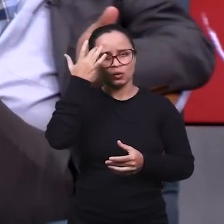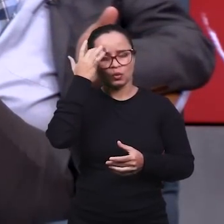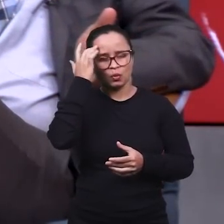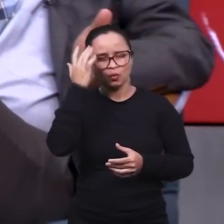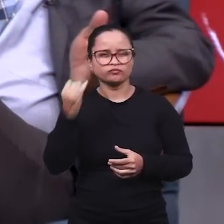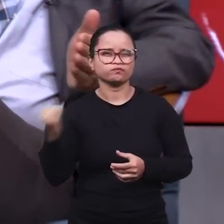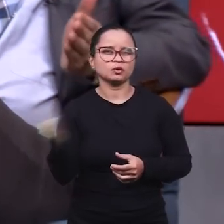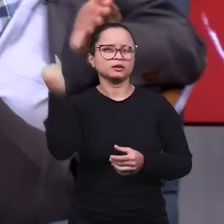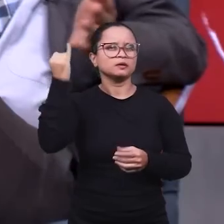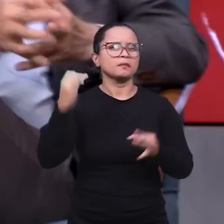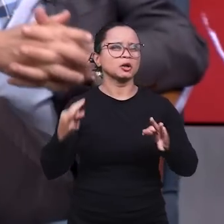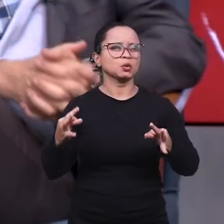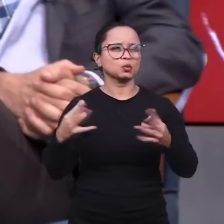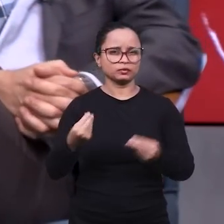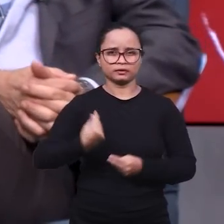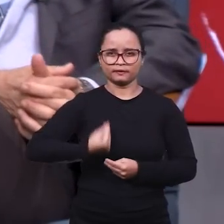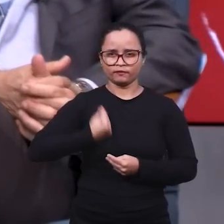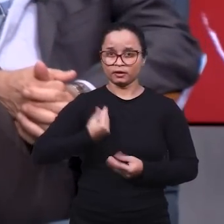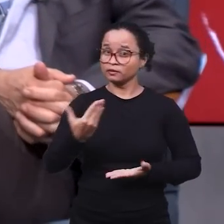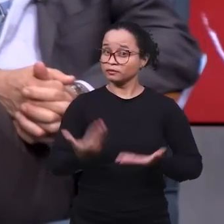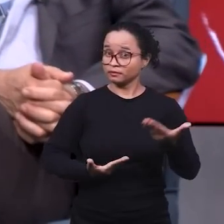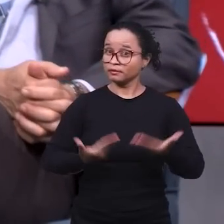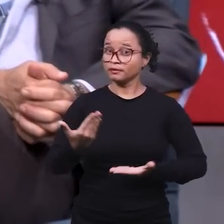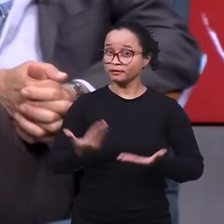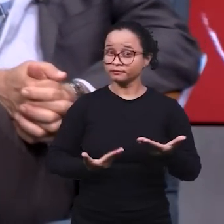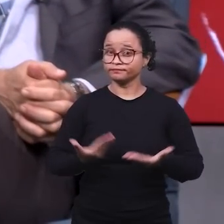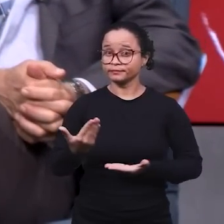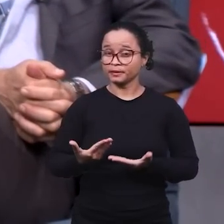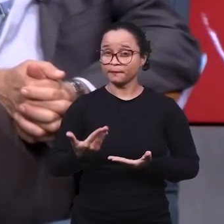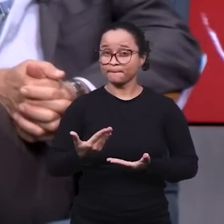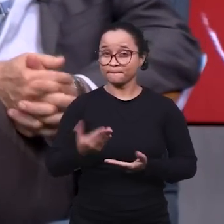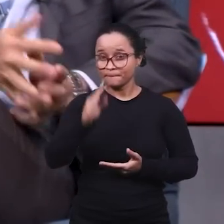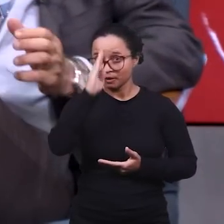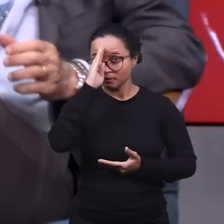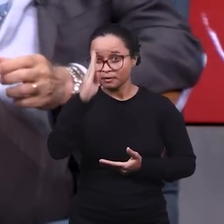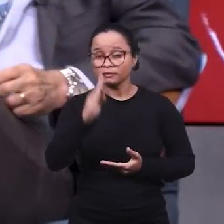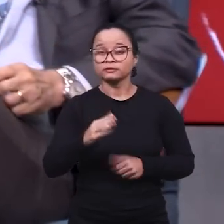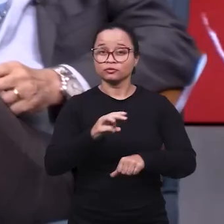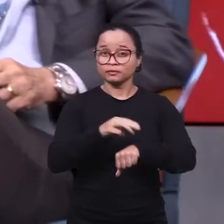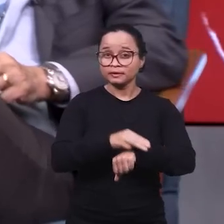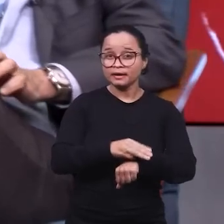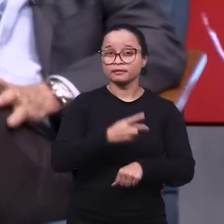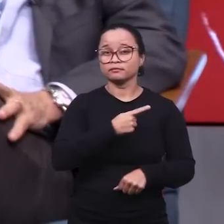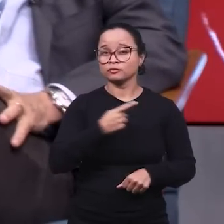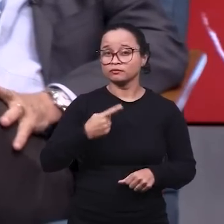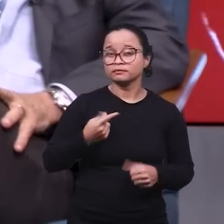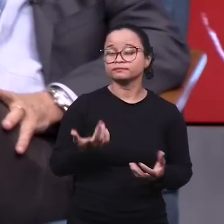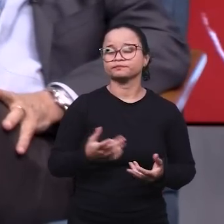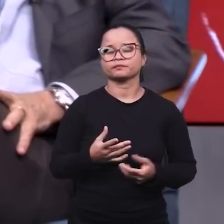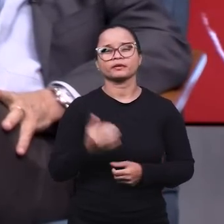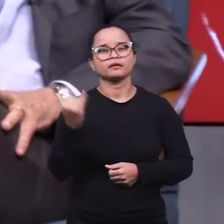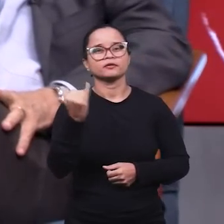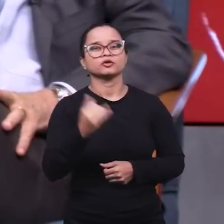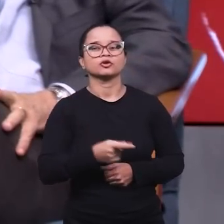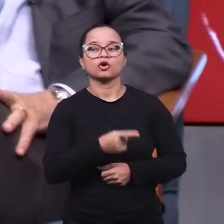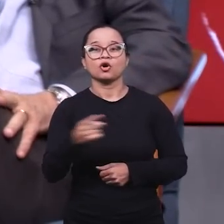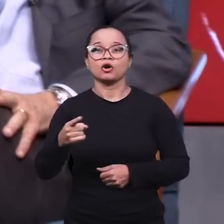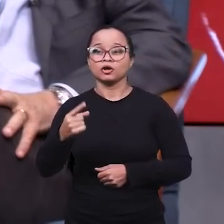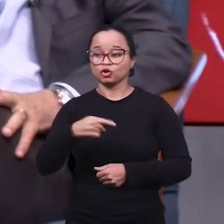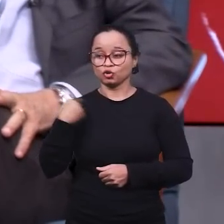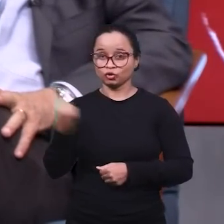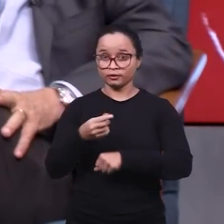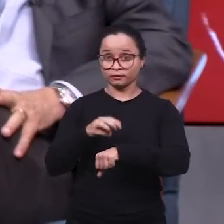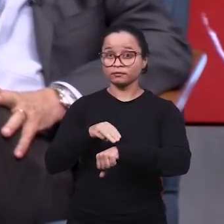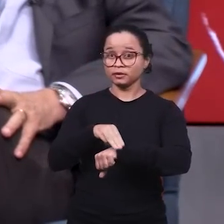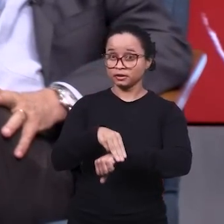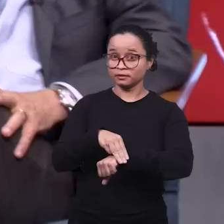na vida da igreja, especialmente nos ministérios. Veja, ele disse assim: e nos fez